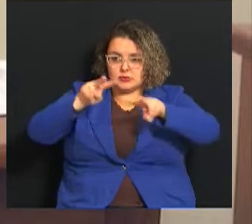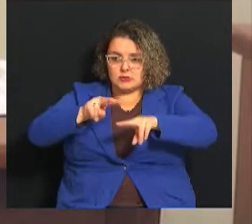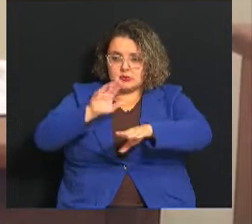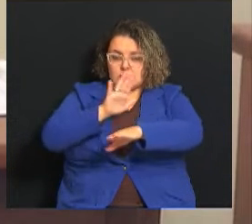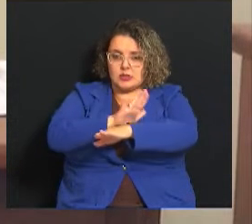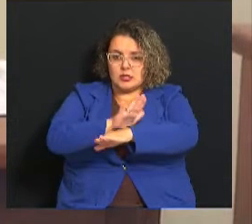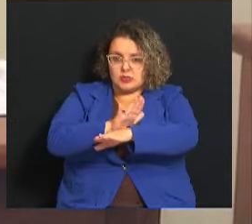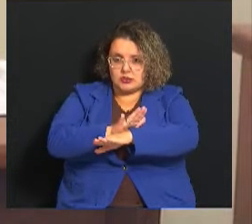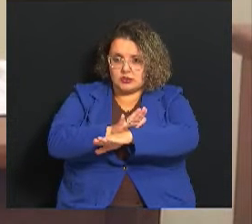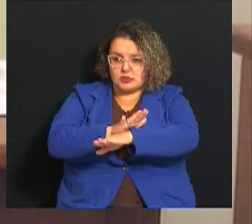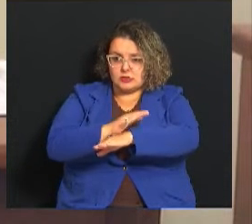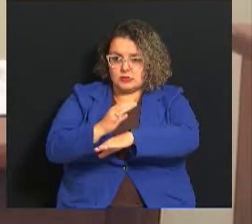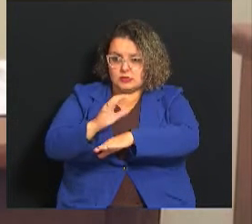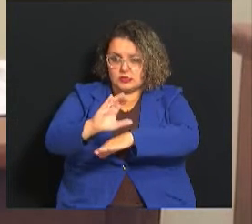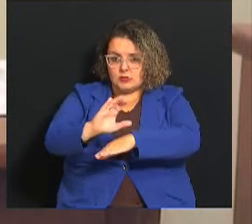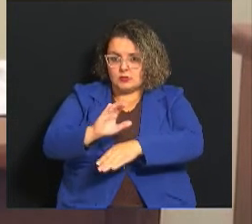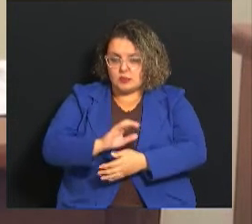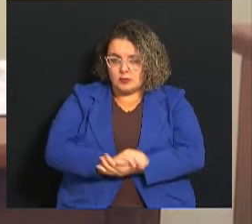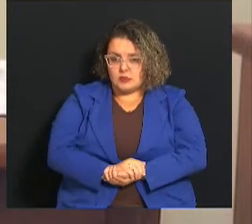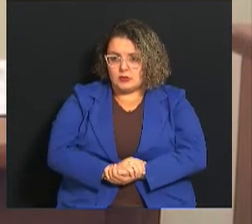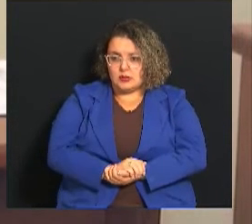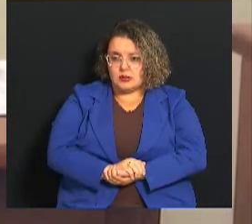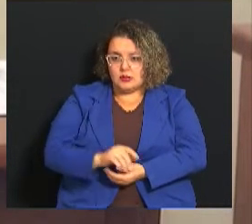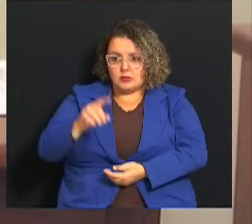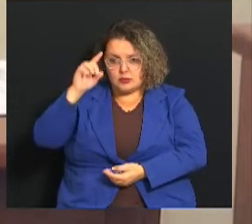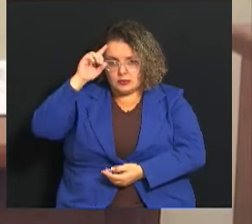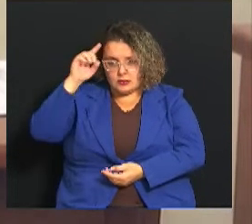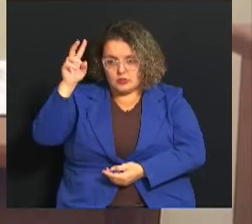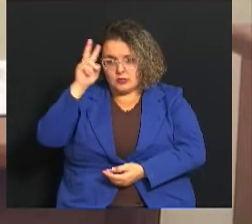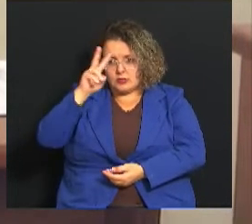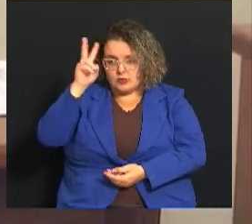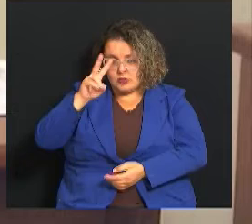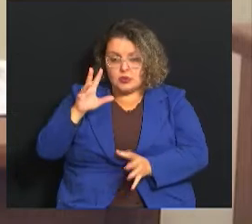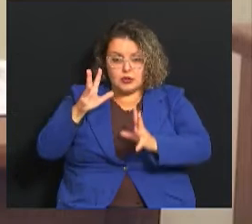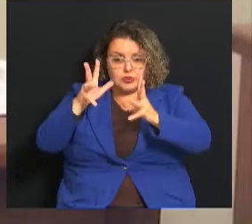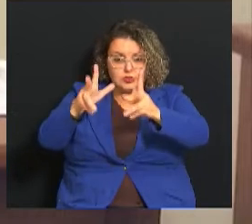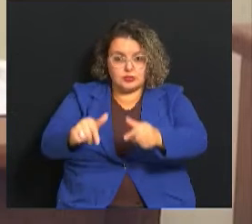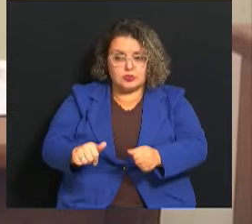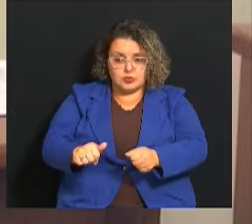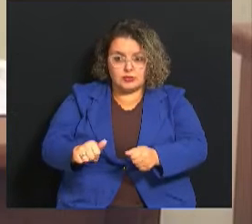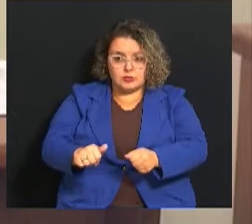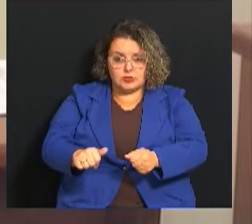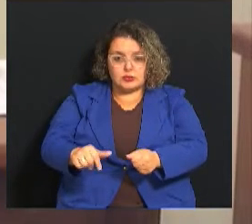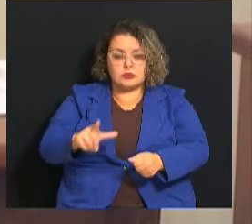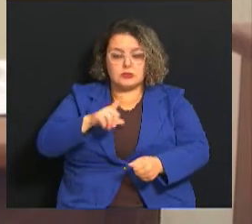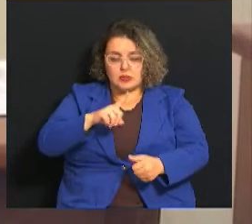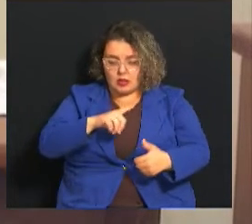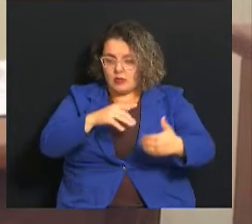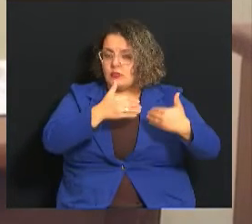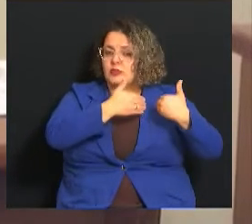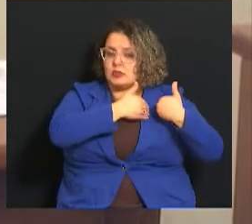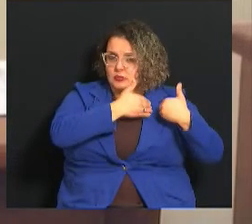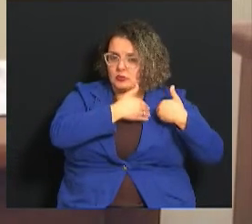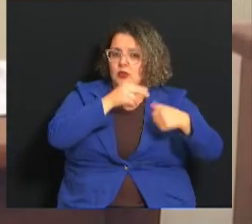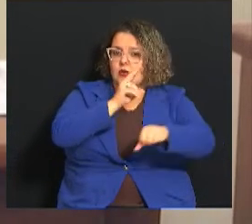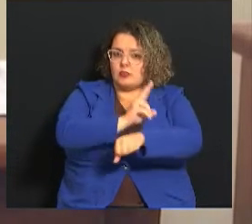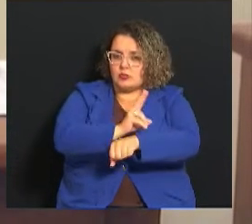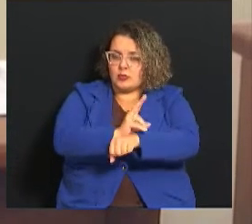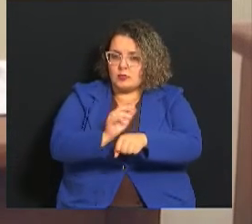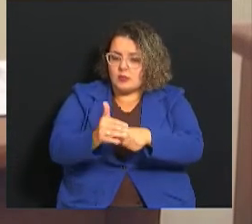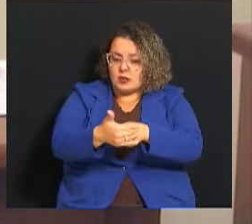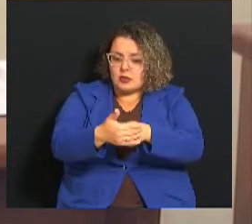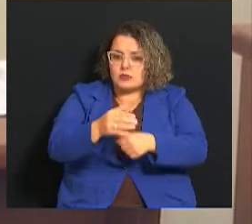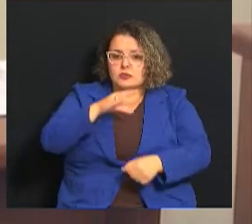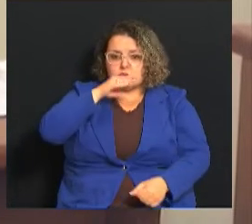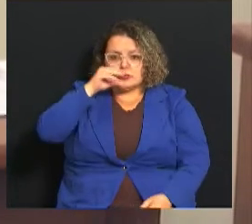ajudar, entendeu? É uma data usada para lembrar que todos temos a responsabilidade de proteger e cuidar dos